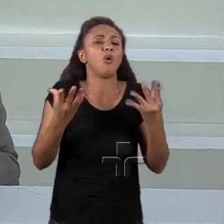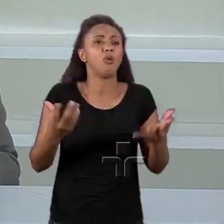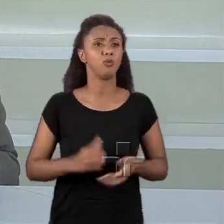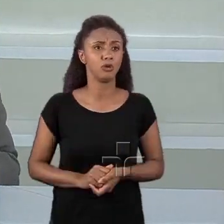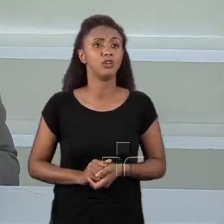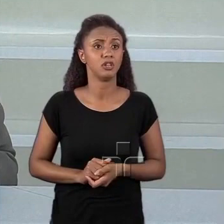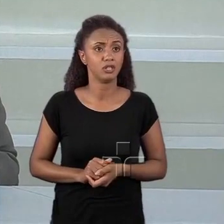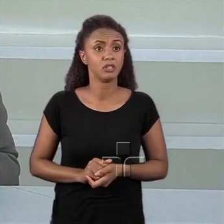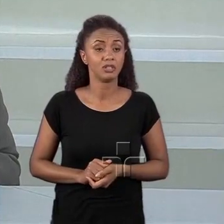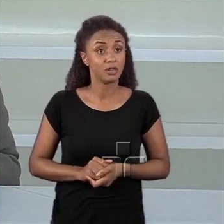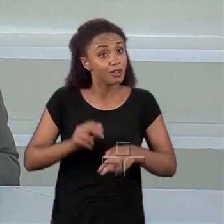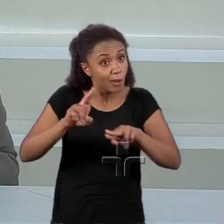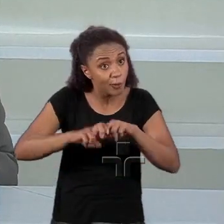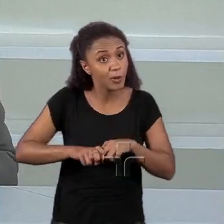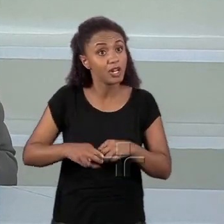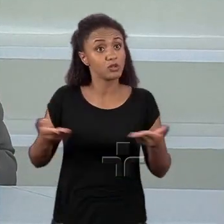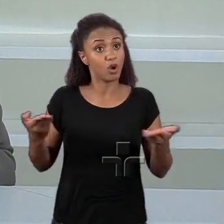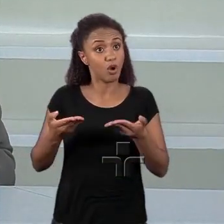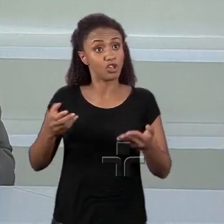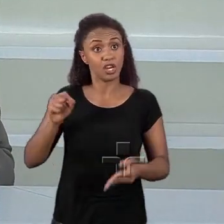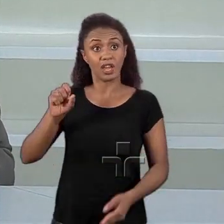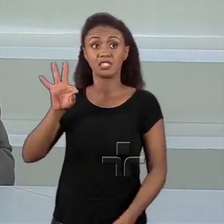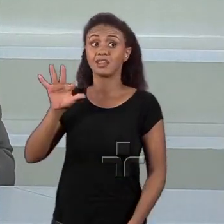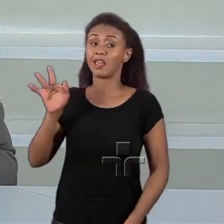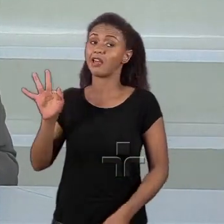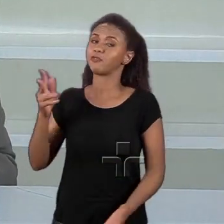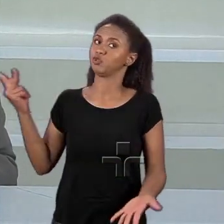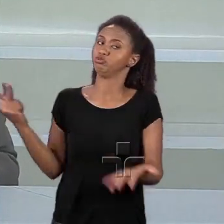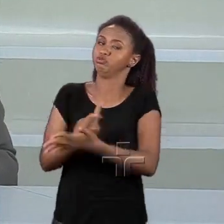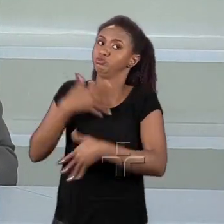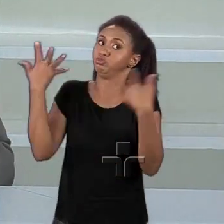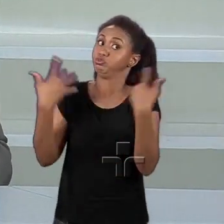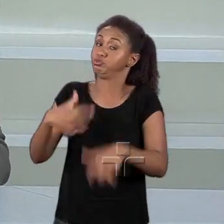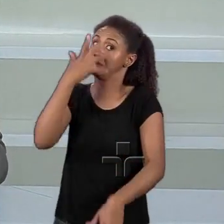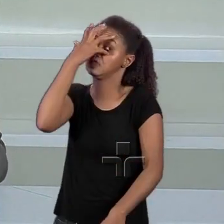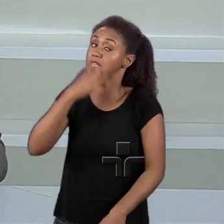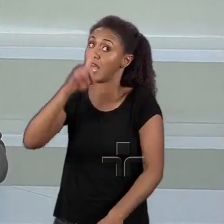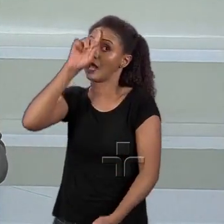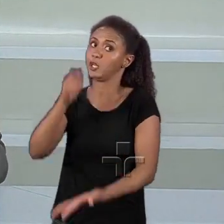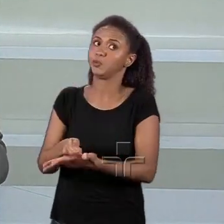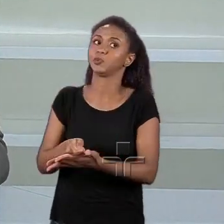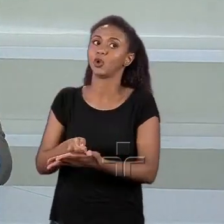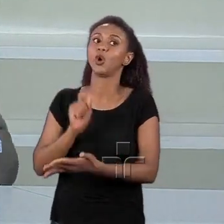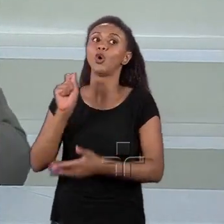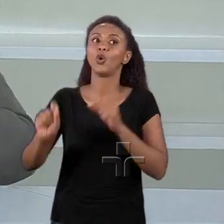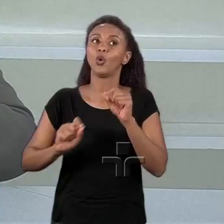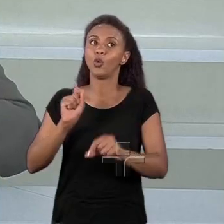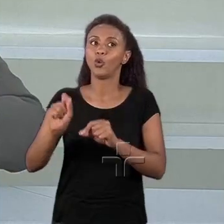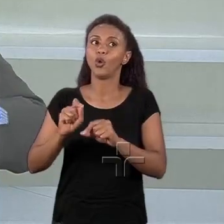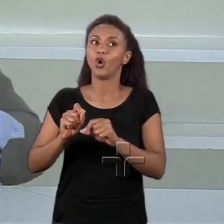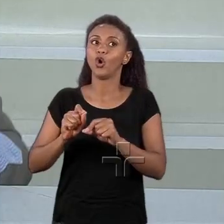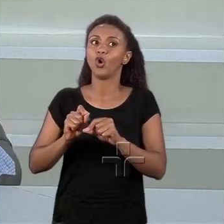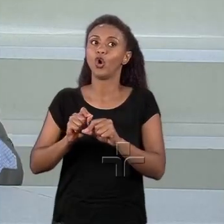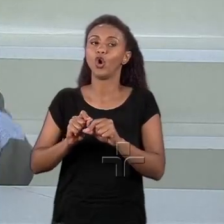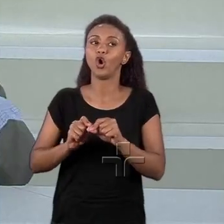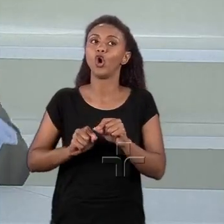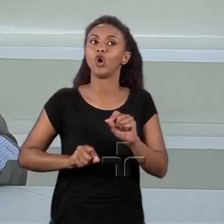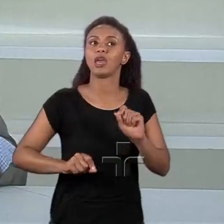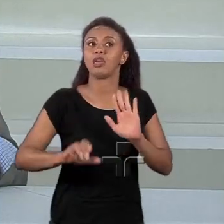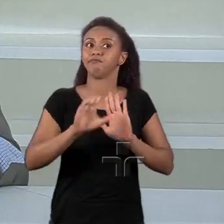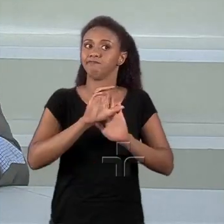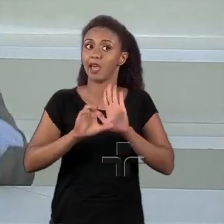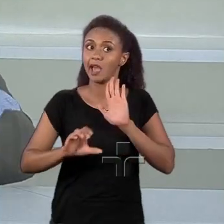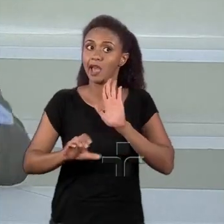Por isso que o Supremo cometeu um grave erro também, a não aprovar a cláusula de barreira, que era a forma de você limitar